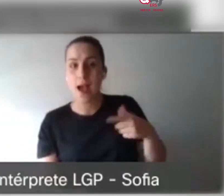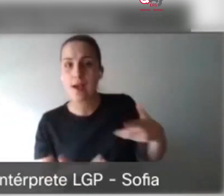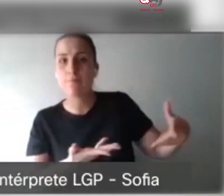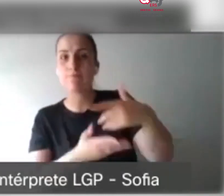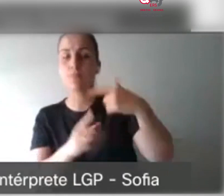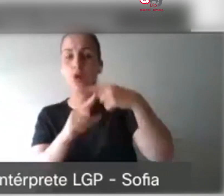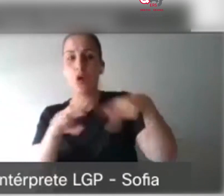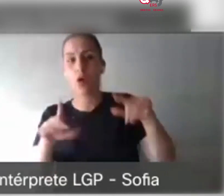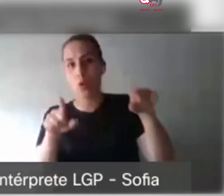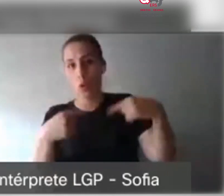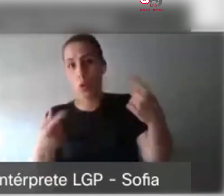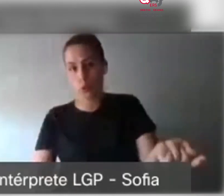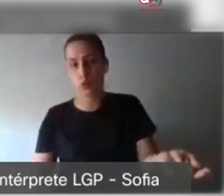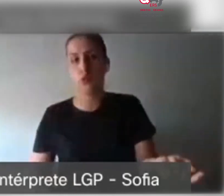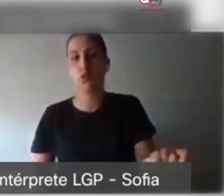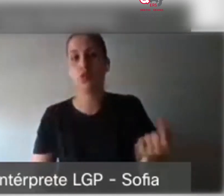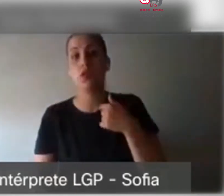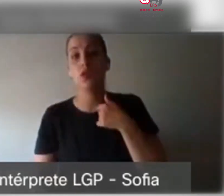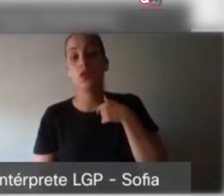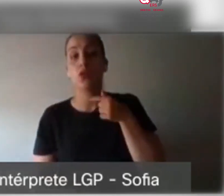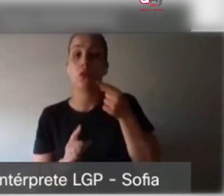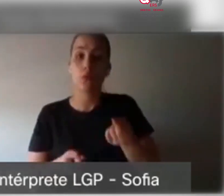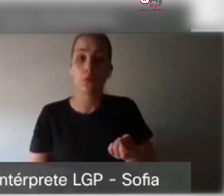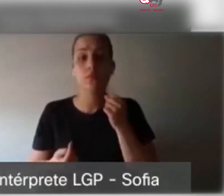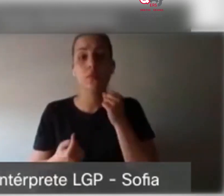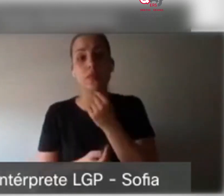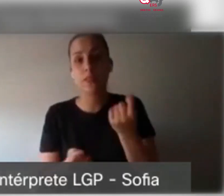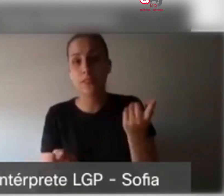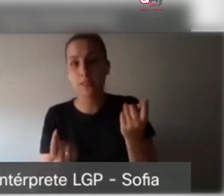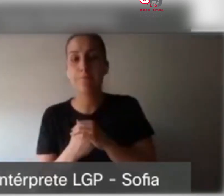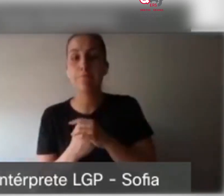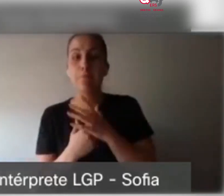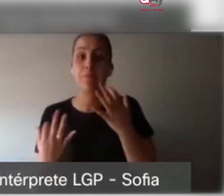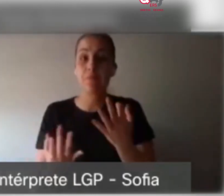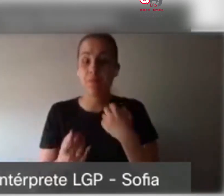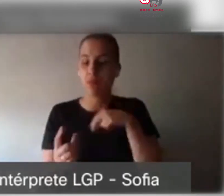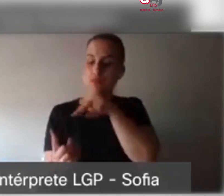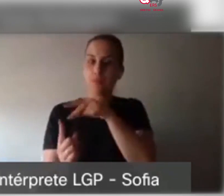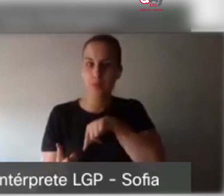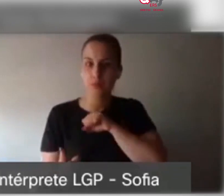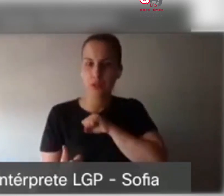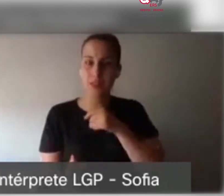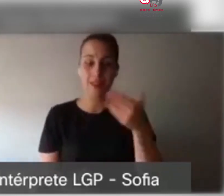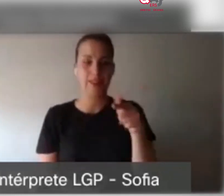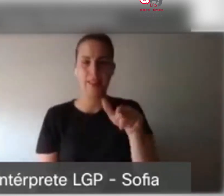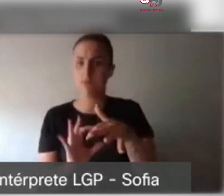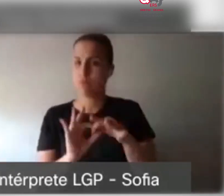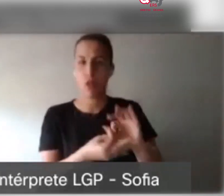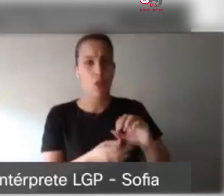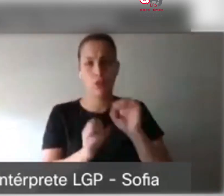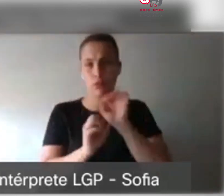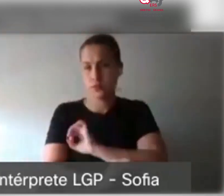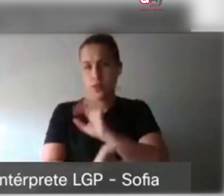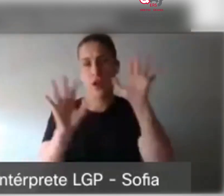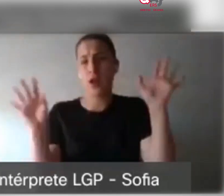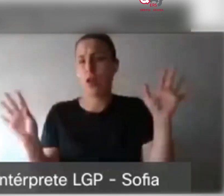hospitais. Eu começo por dizer que, na nossa perspectiva, este direito faz todo sentido. Faz sentido não